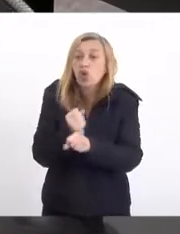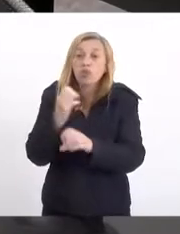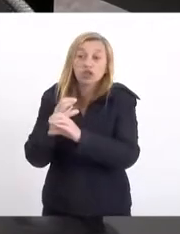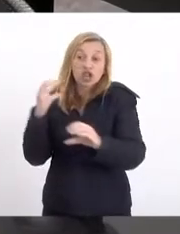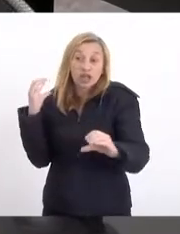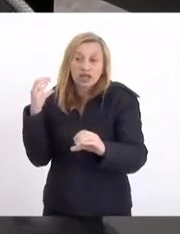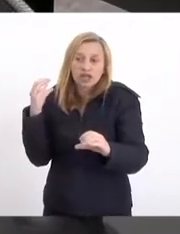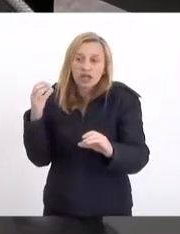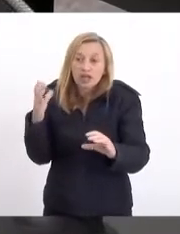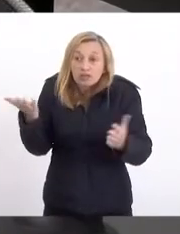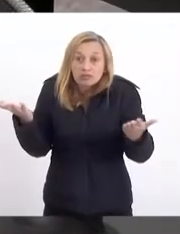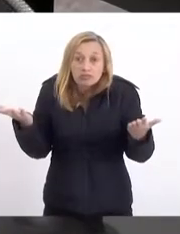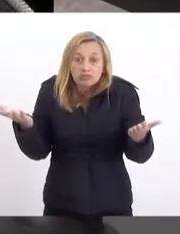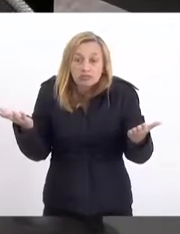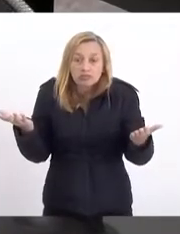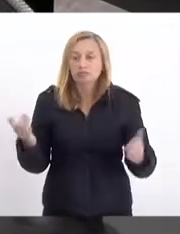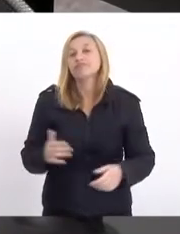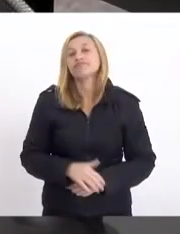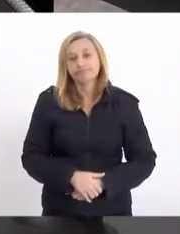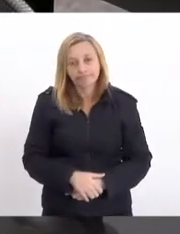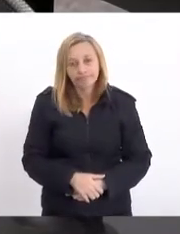obra de engenharia.